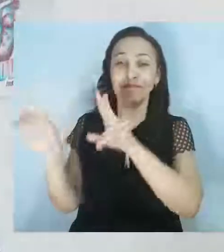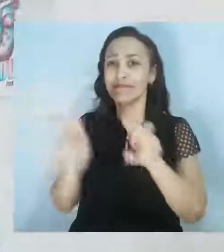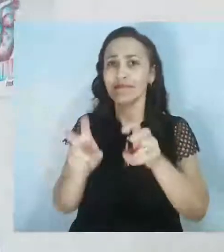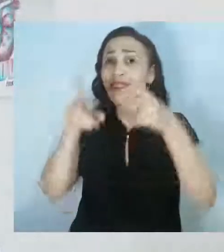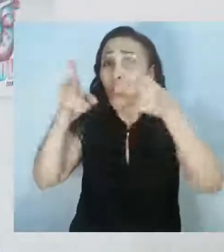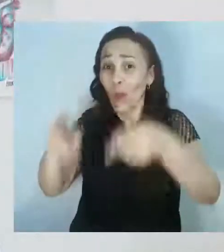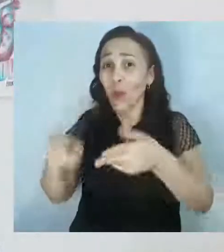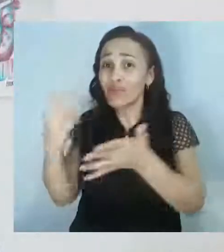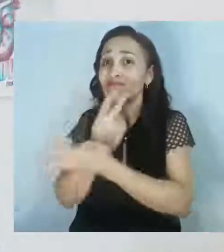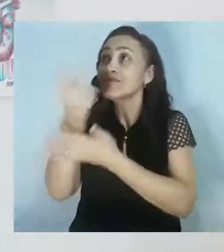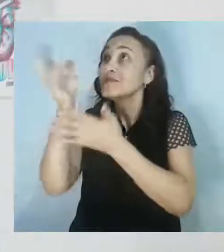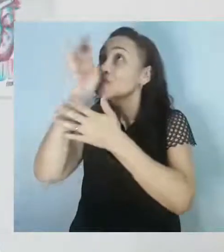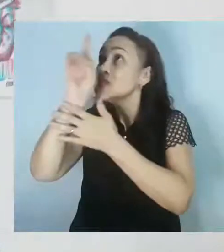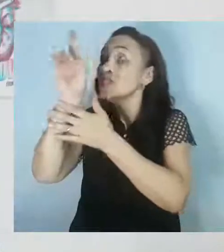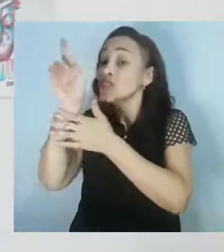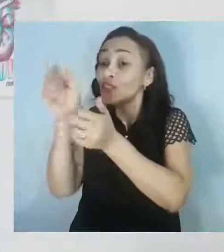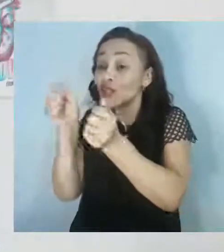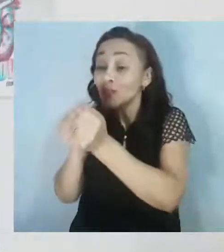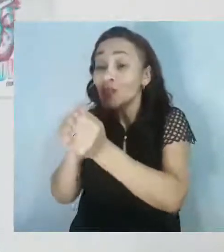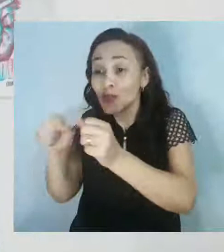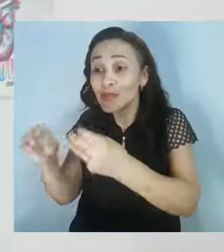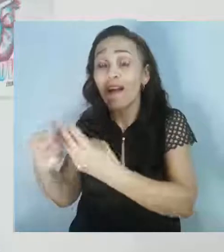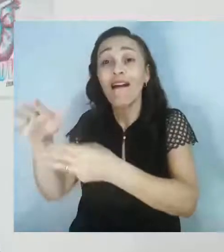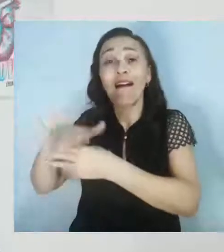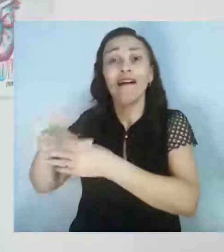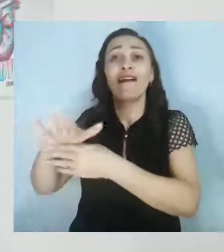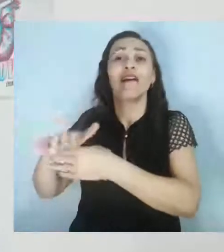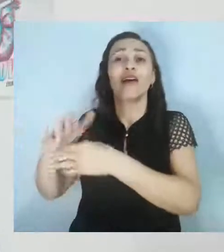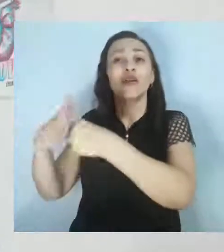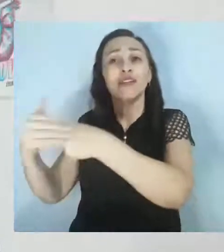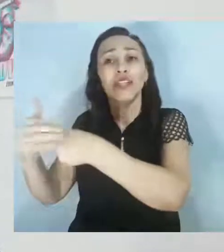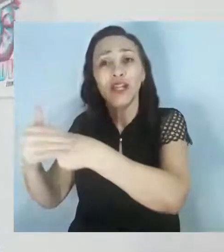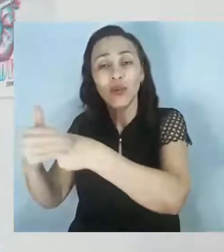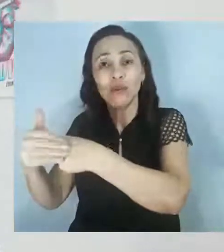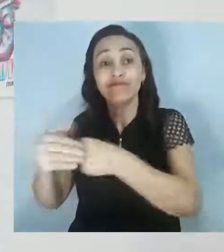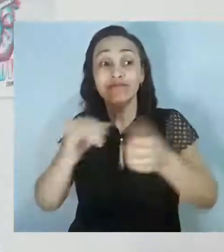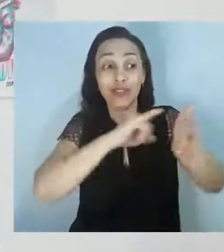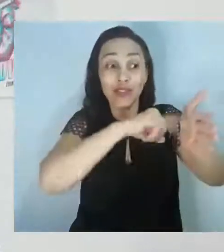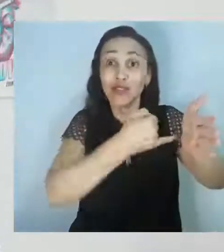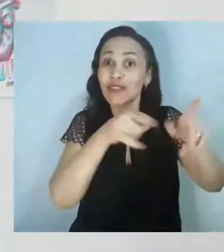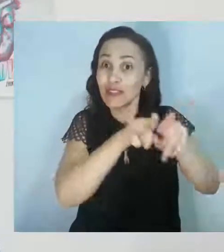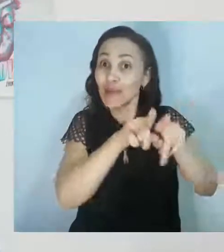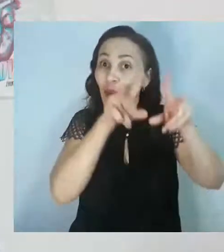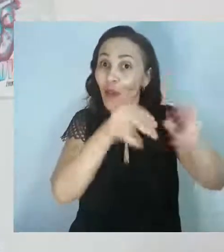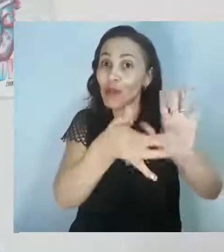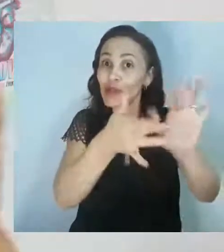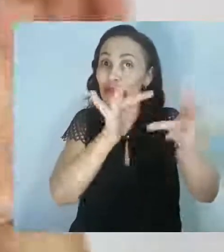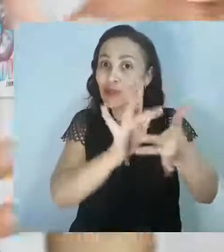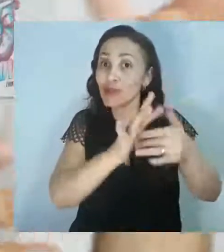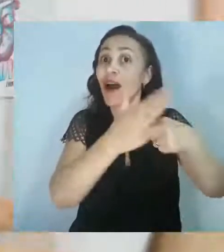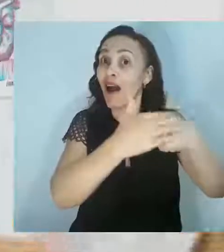segurou pela mão o seu povo, com ternura, também São José fez assim com Jesus. Então,